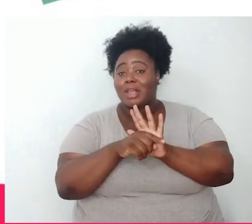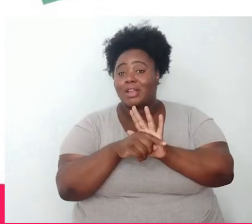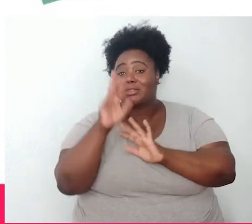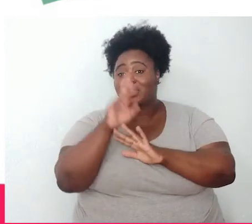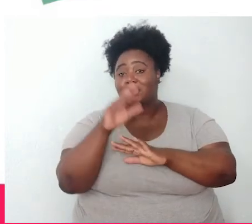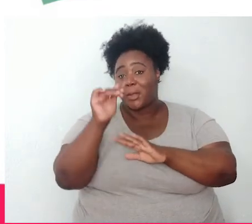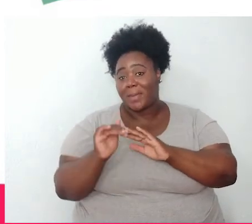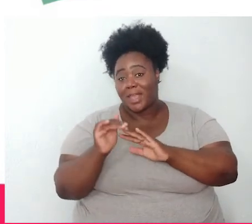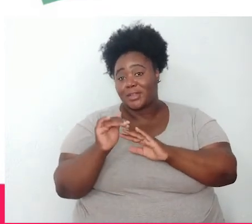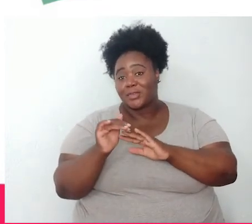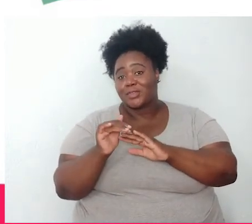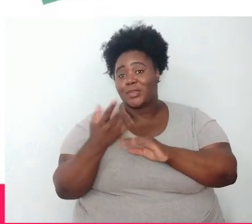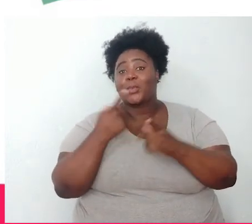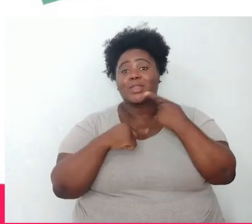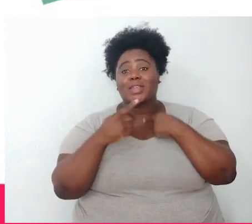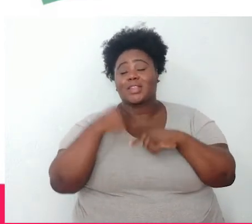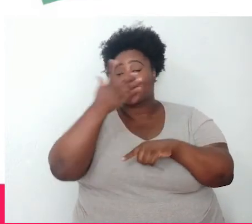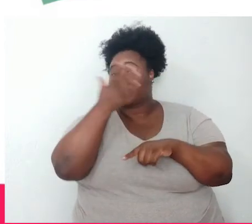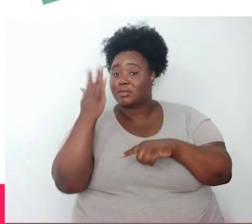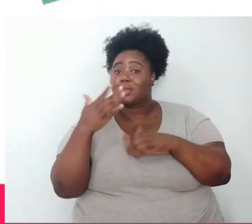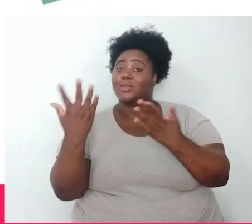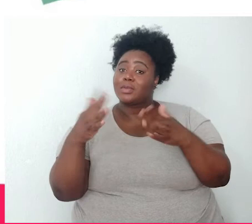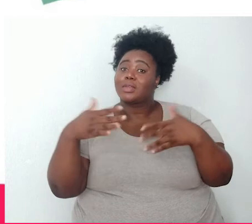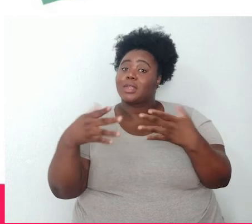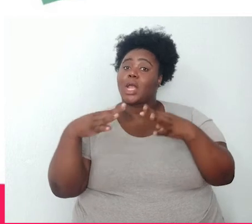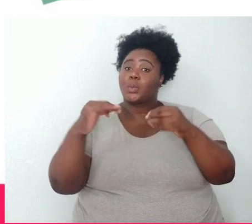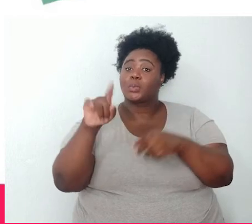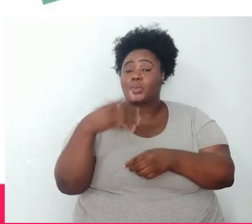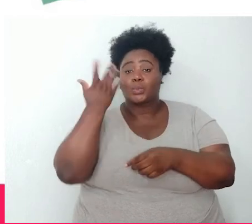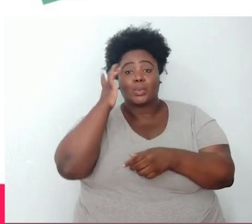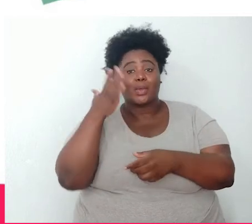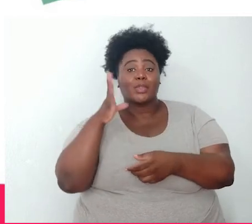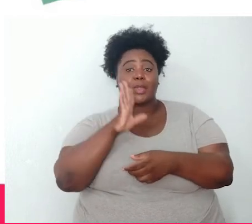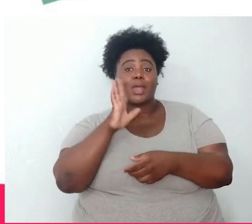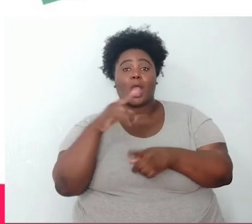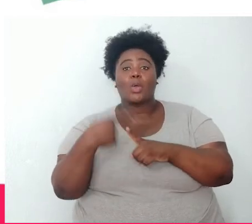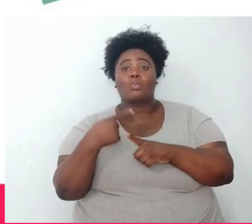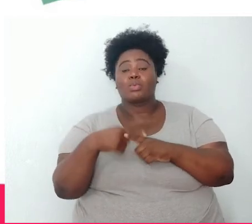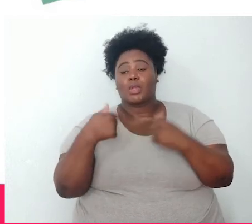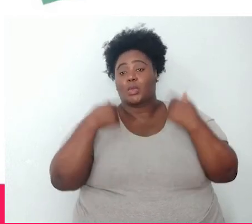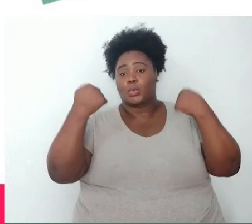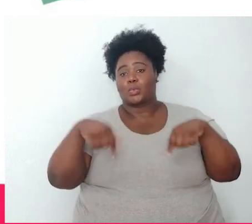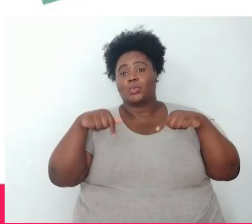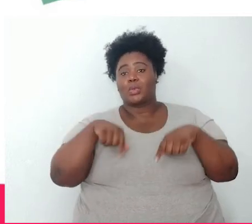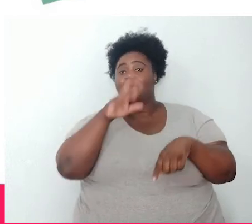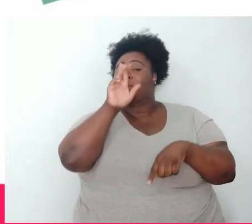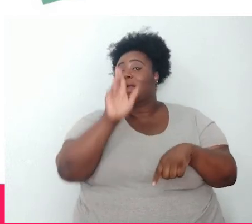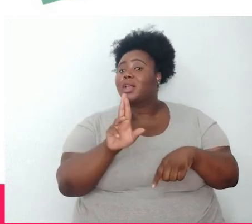do que respondendo, né, o desejo do público. E tudo isso eu acho fantástico, porque realmente eu não estou aqui